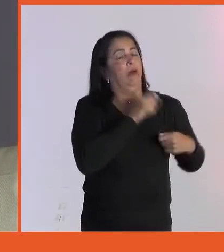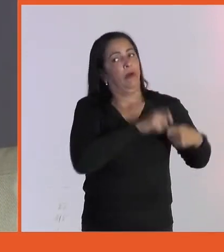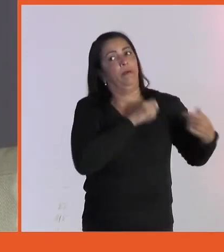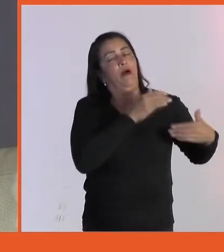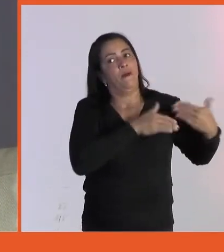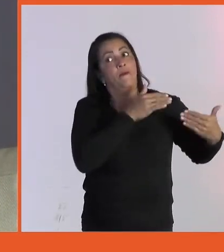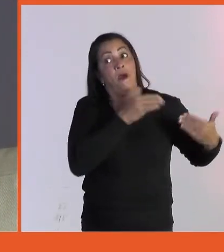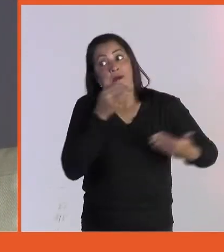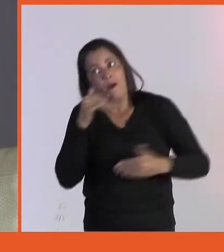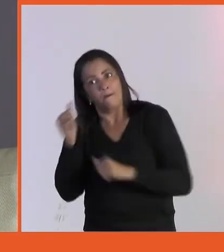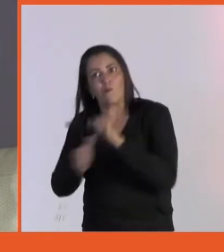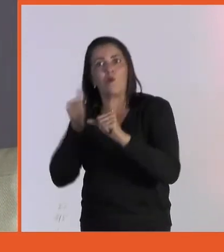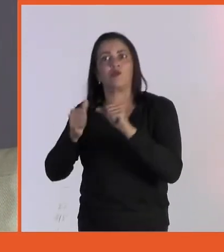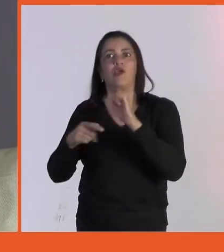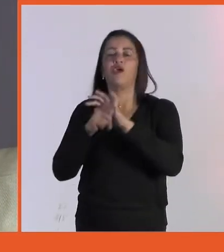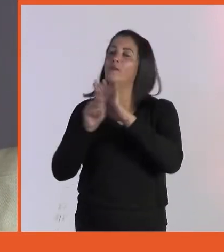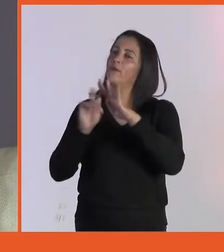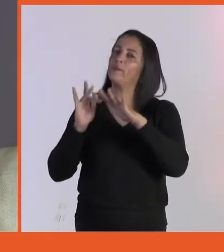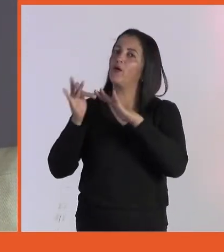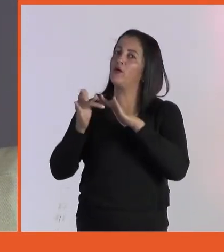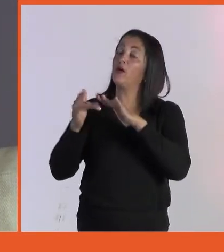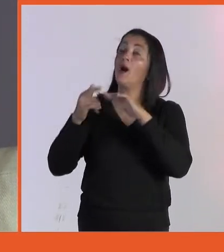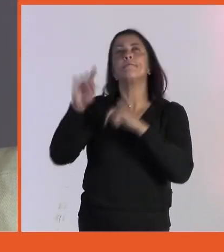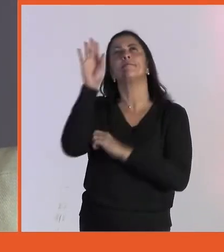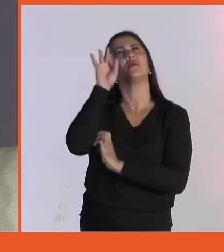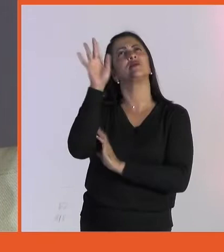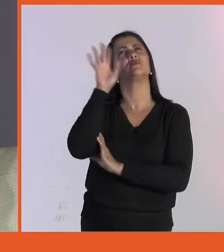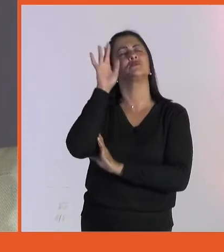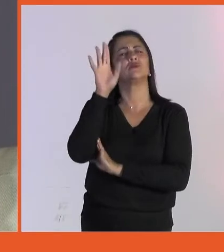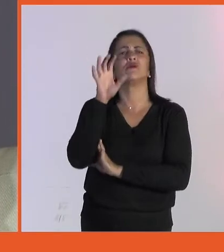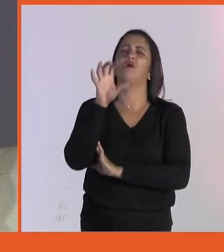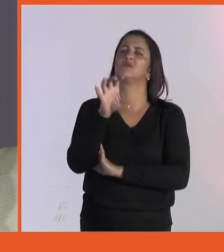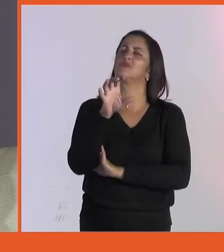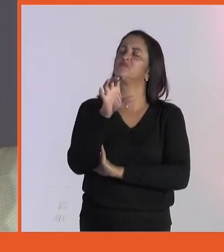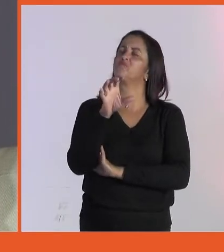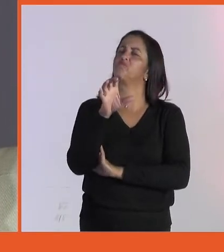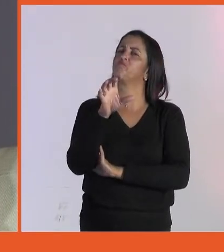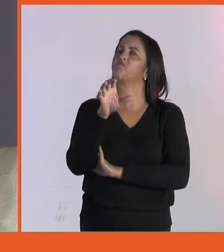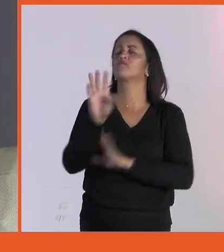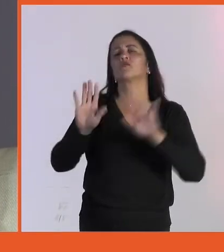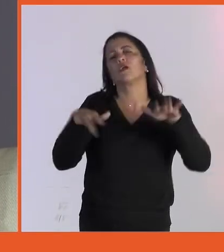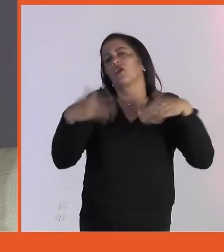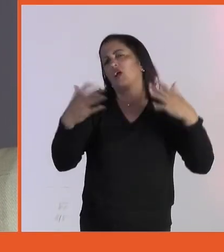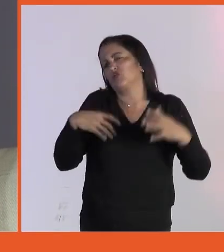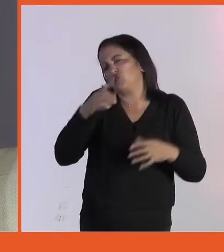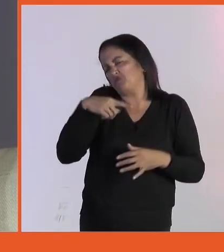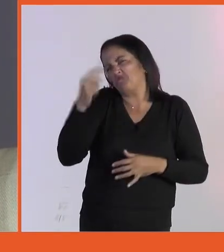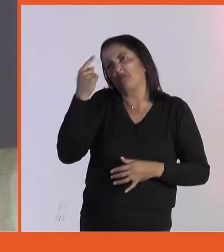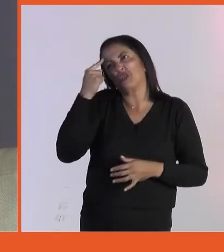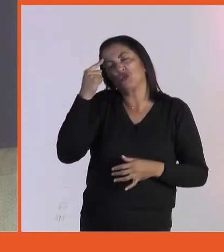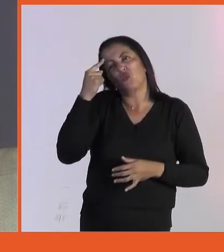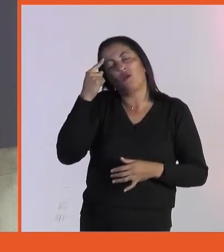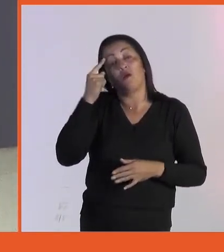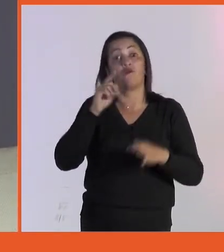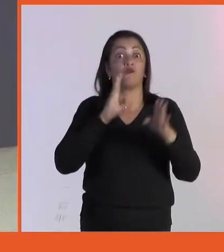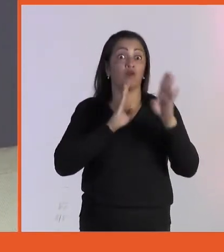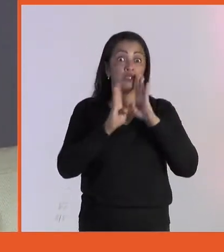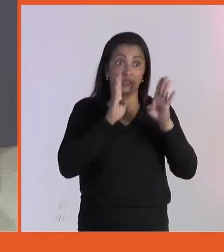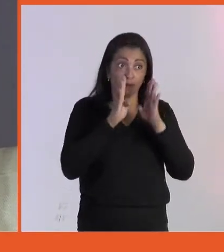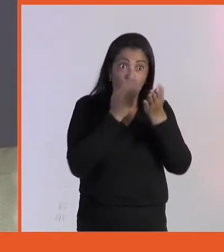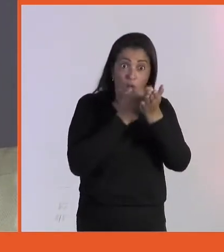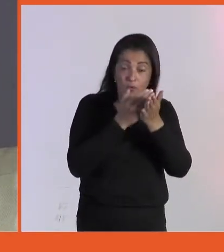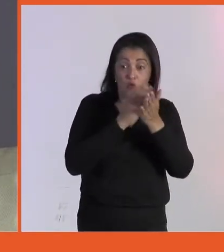pra gente, né? A gente ficava muito pensando sobre isso. E aí a gente fez o Facebook, a gente foi pro